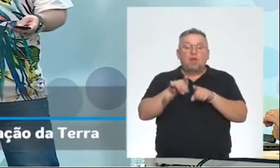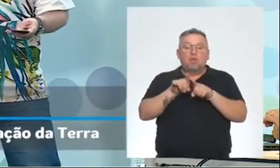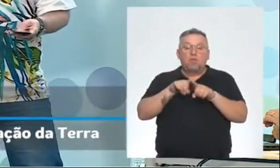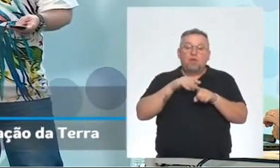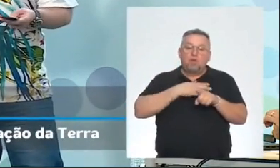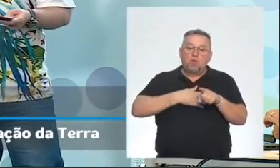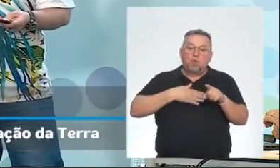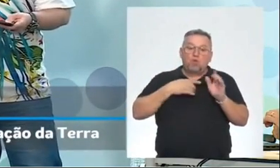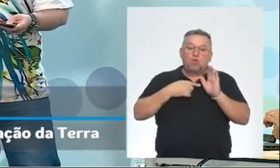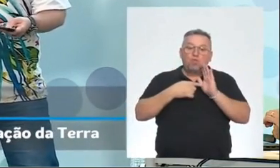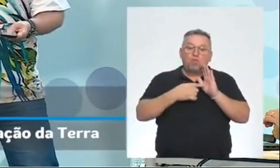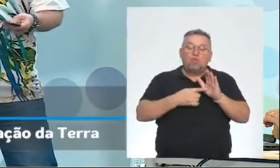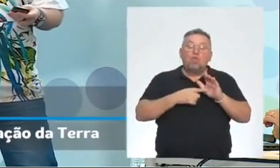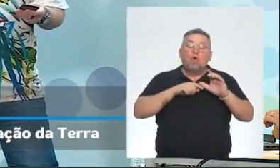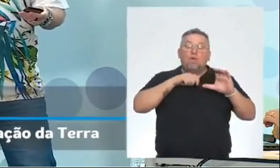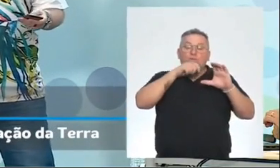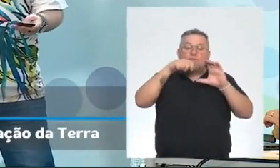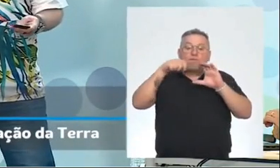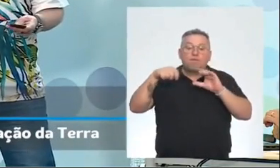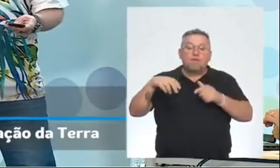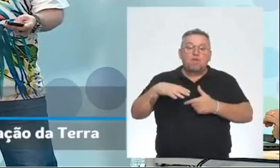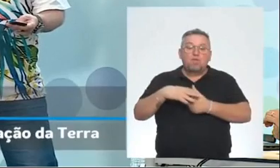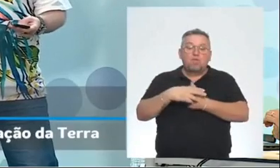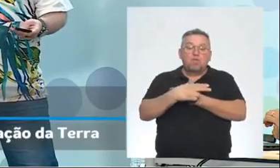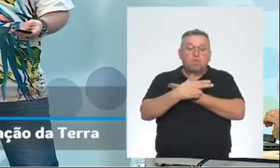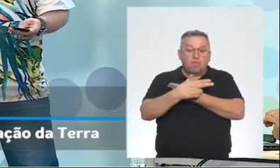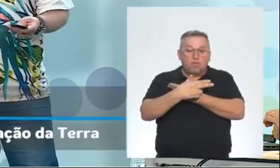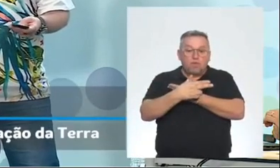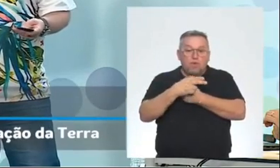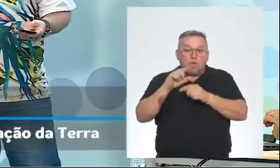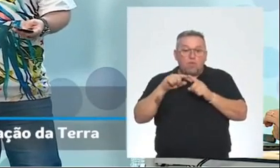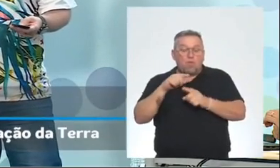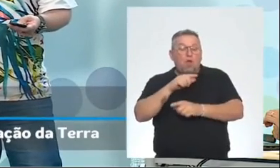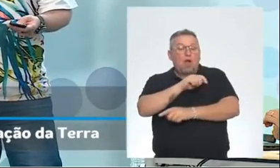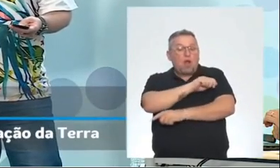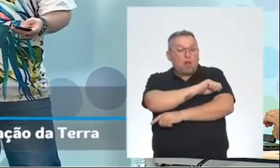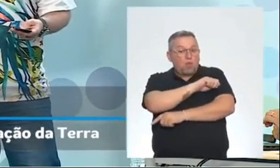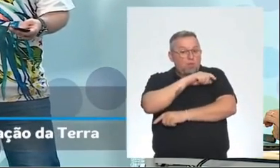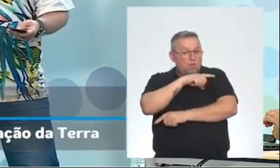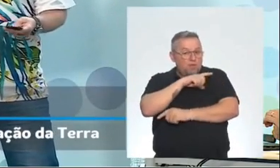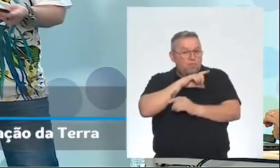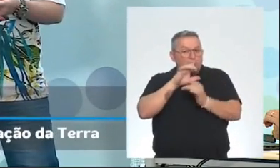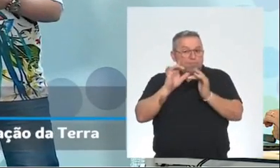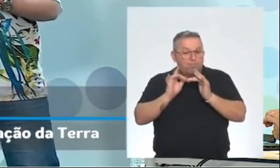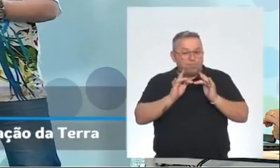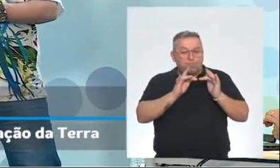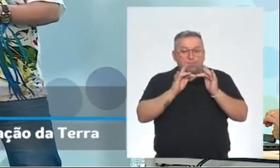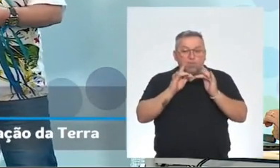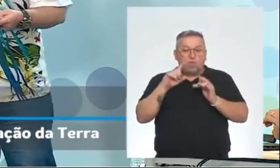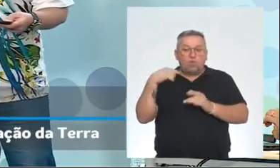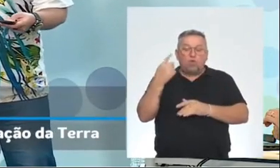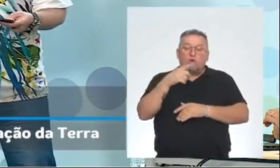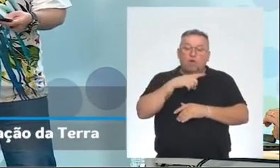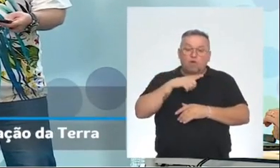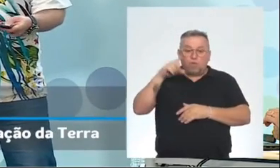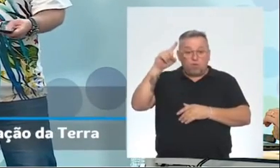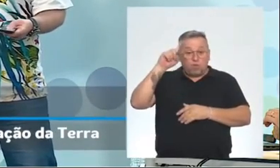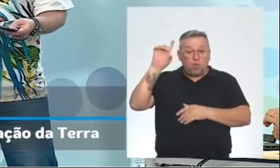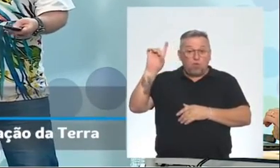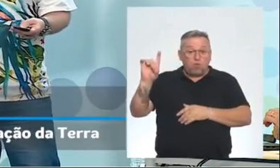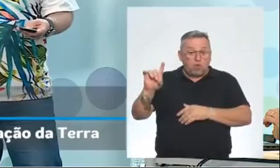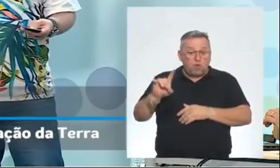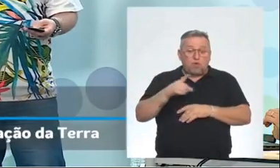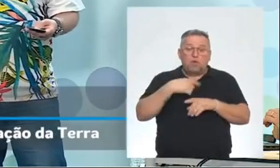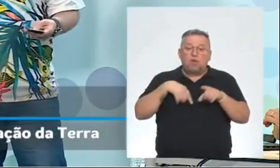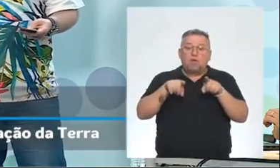lá os vídeos de satélites, né, para cada vez mais o aluno, né, ter essa, né, relação do que nós temos no cotidiano e